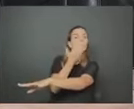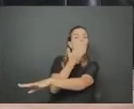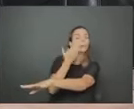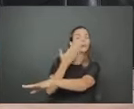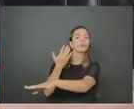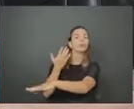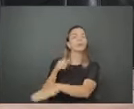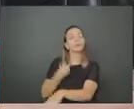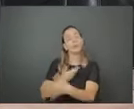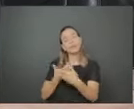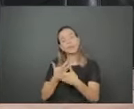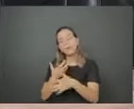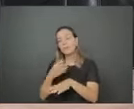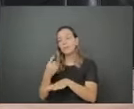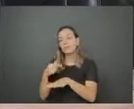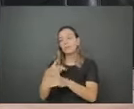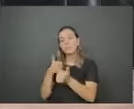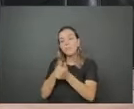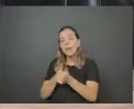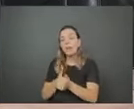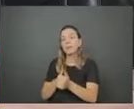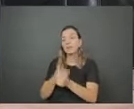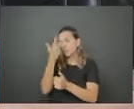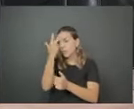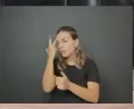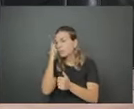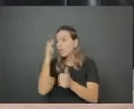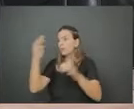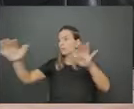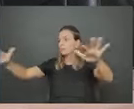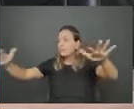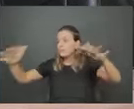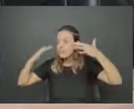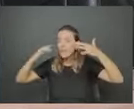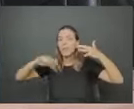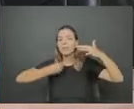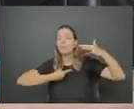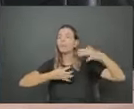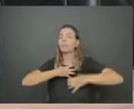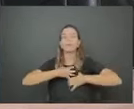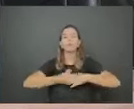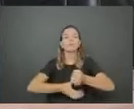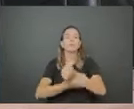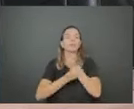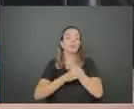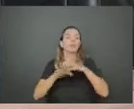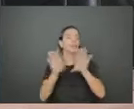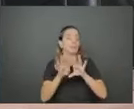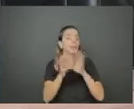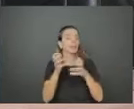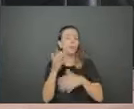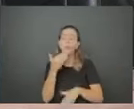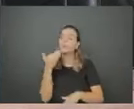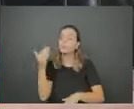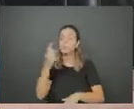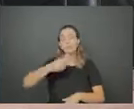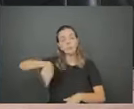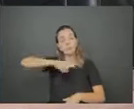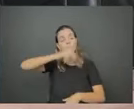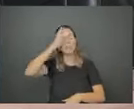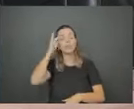conforto, essa ação de segurança. E, obviamente, nós precisamos que as pessoas registrem as ocorrências para que, com o planejamento, a gente aplique da forma